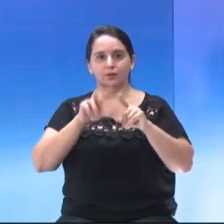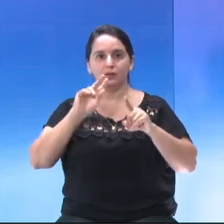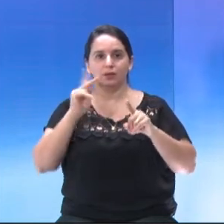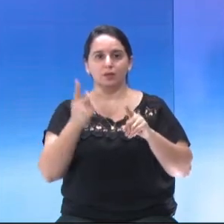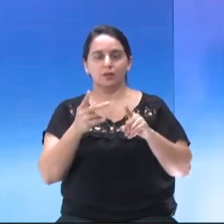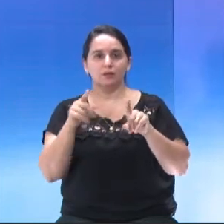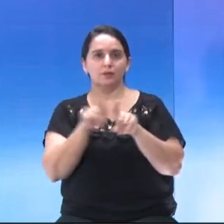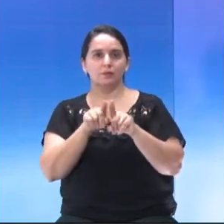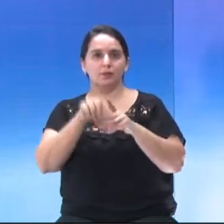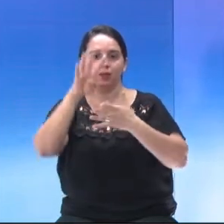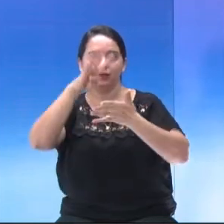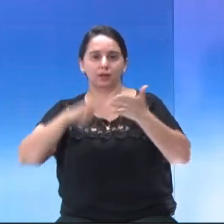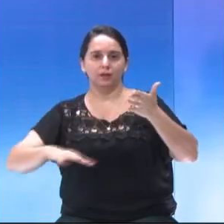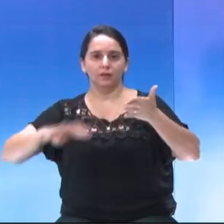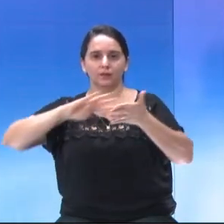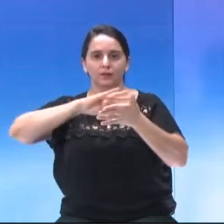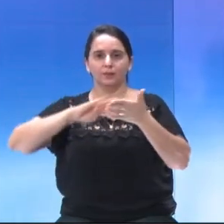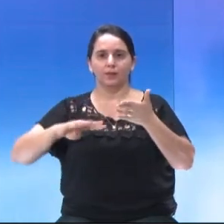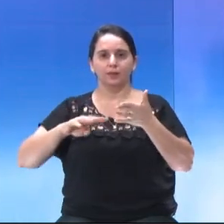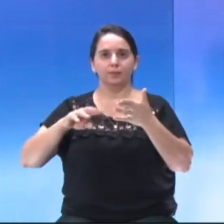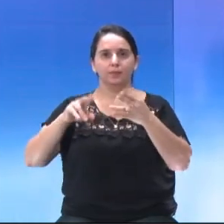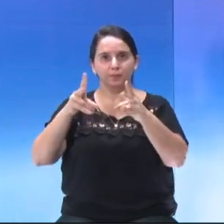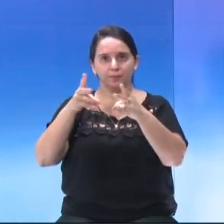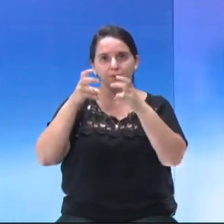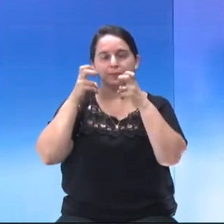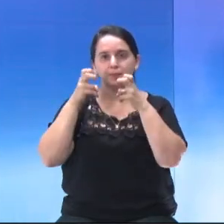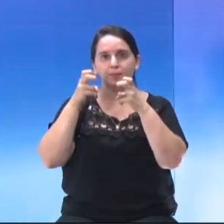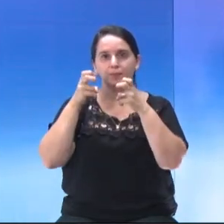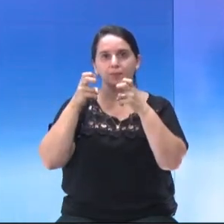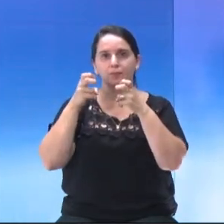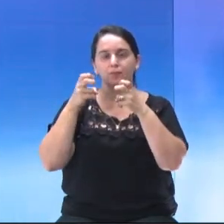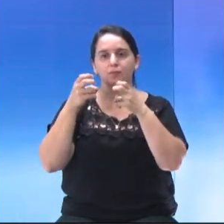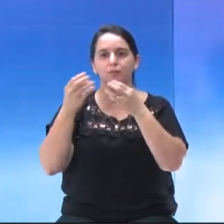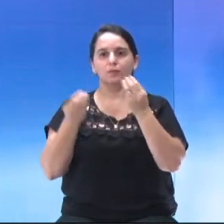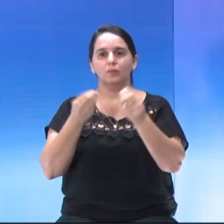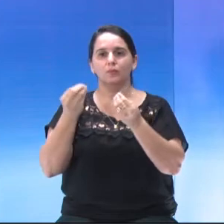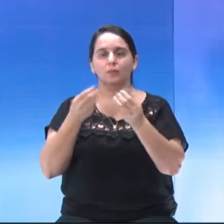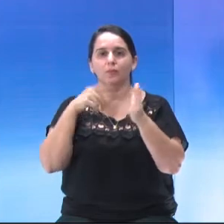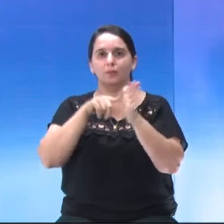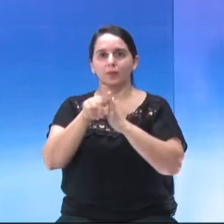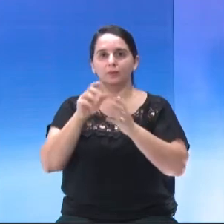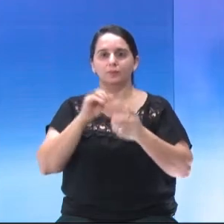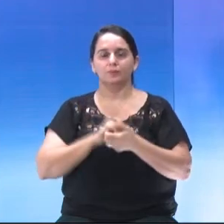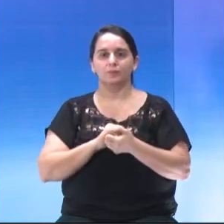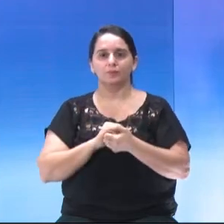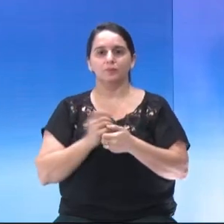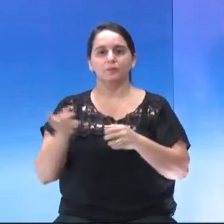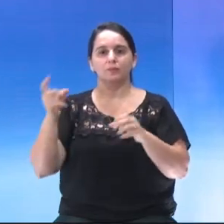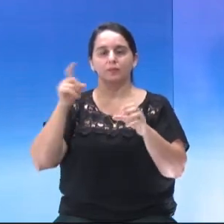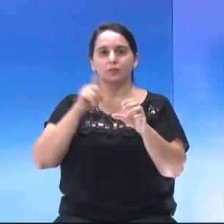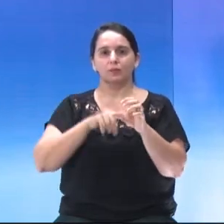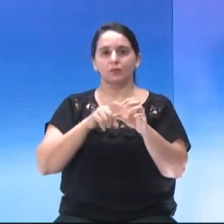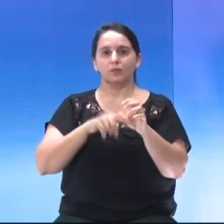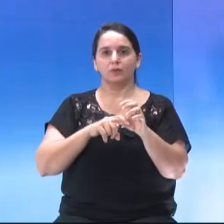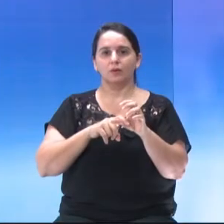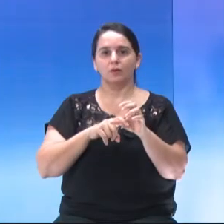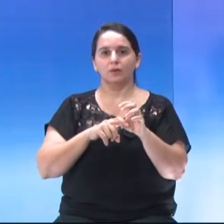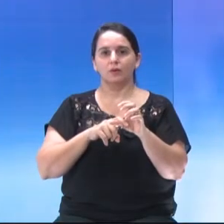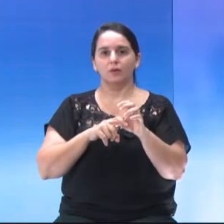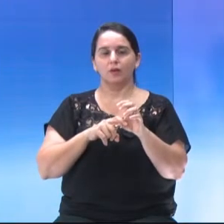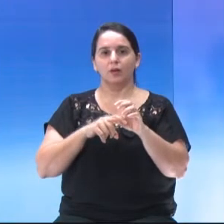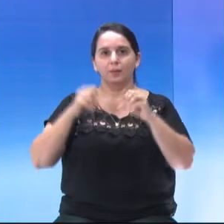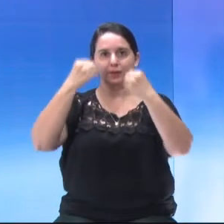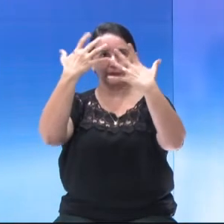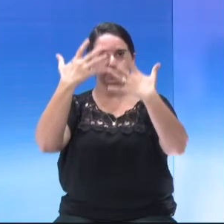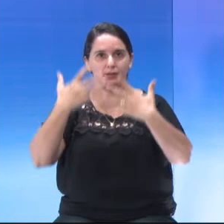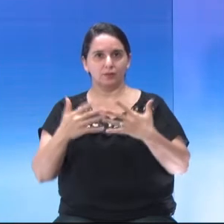ΔH ou em termos de gráfico. Então vamos prestar bastante atenção aí nessas questões. Voltando aqui para o nosso